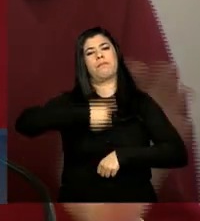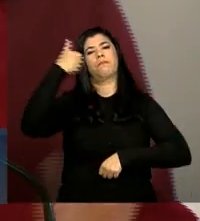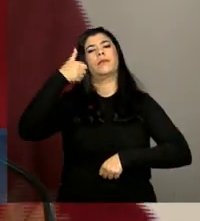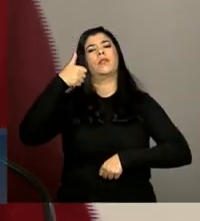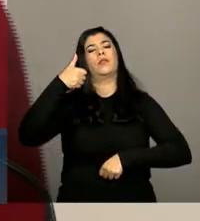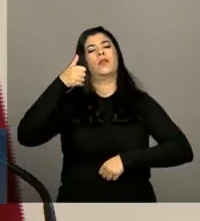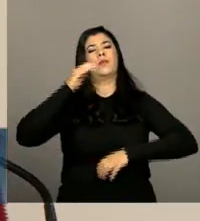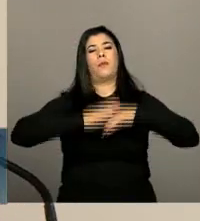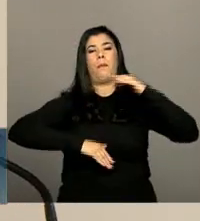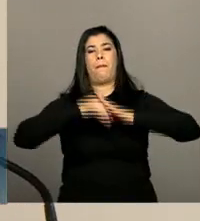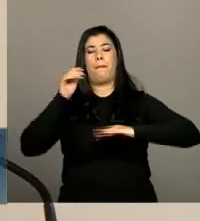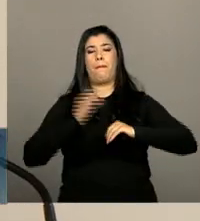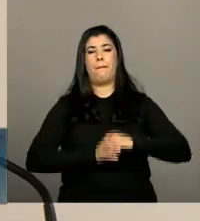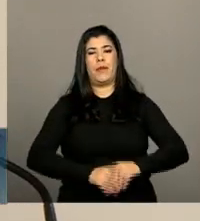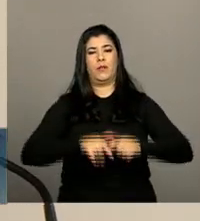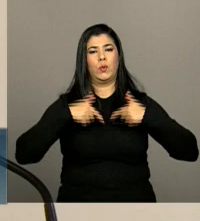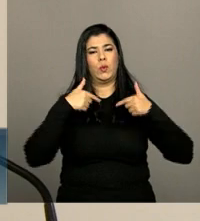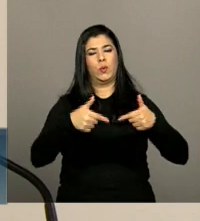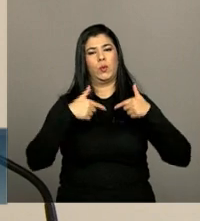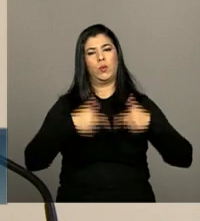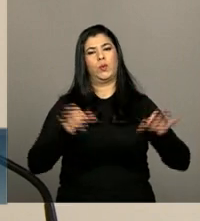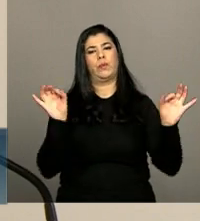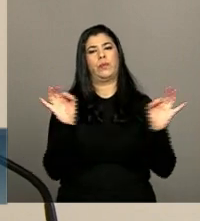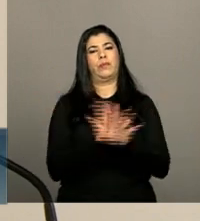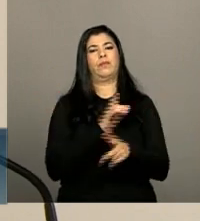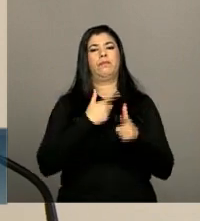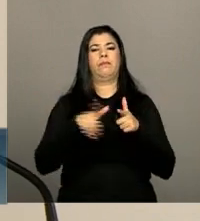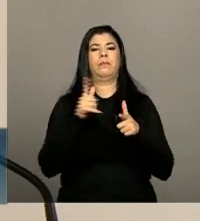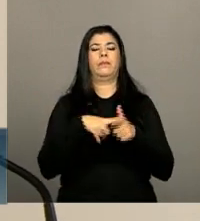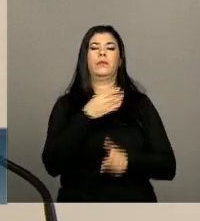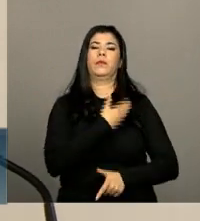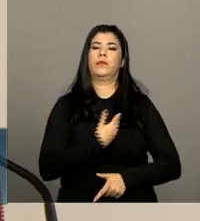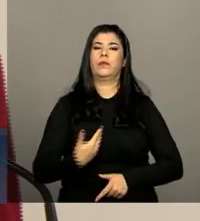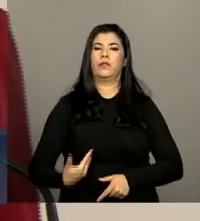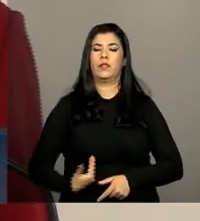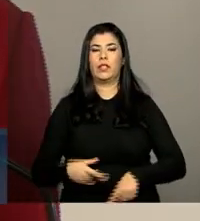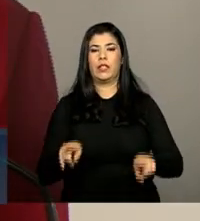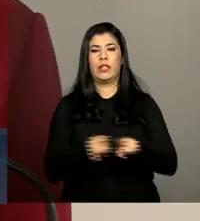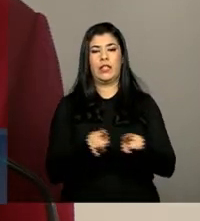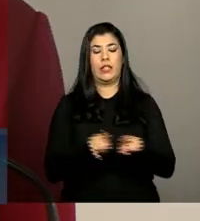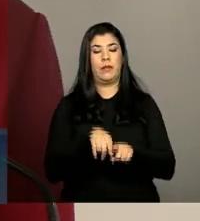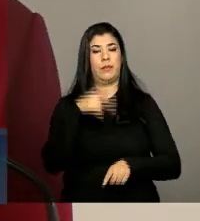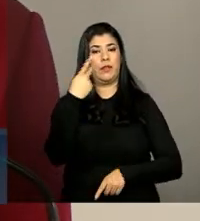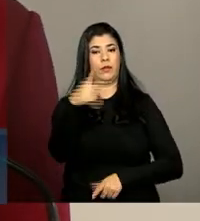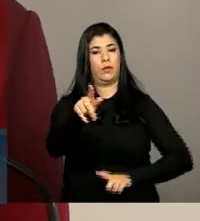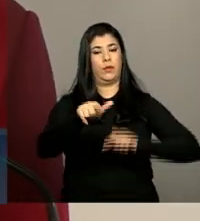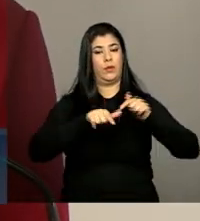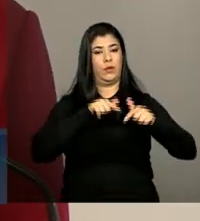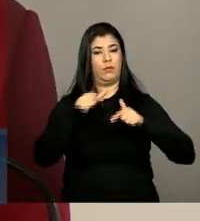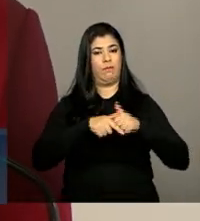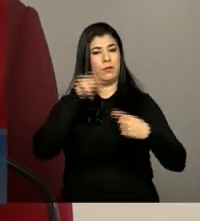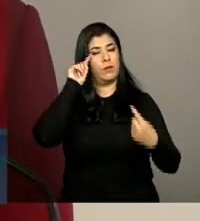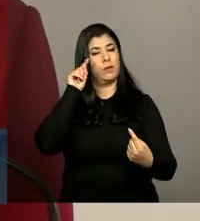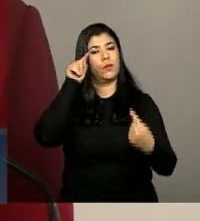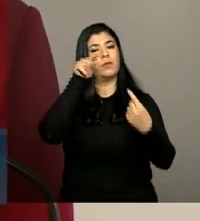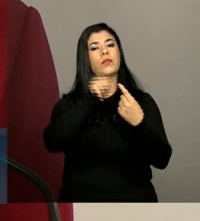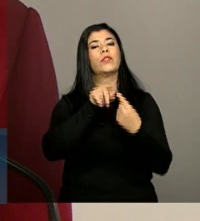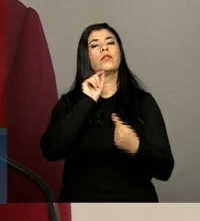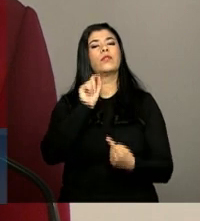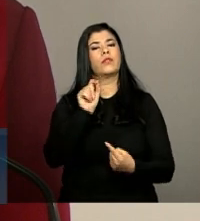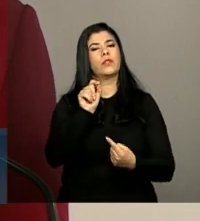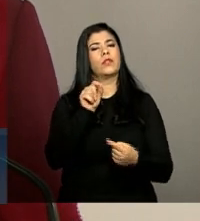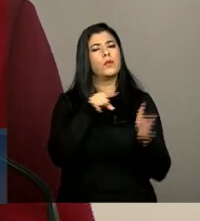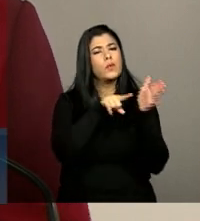enfrentar todos os desafios do governo e que tenha na sua função é esta visão de